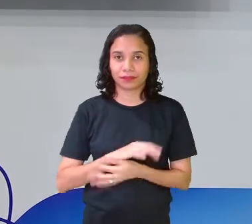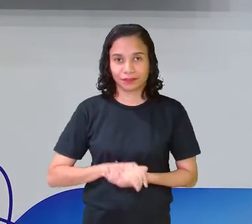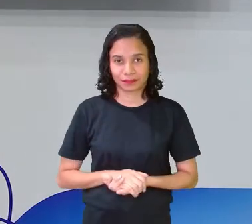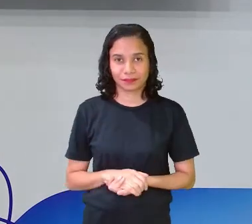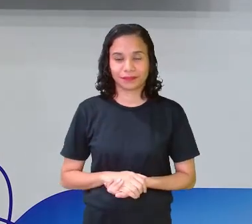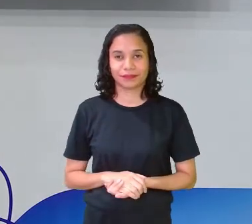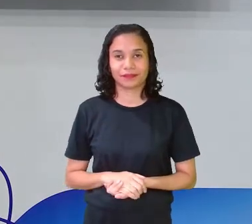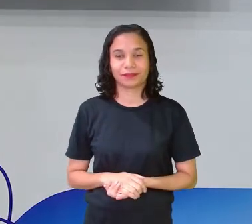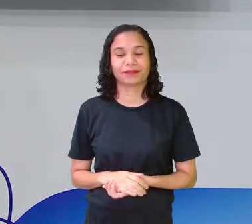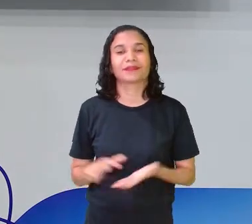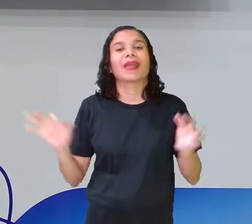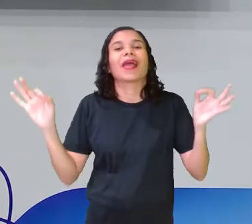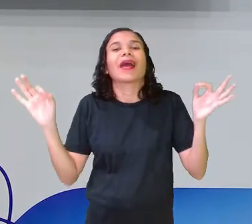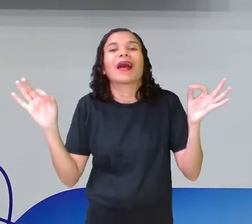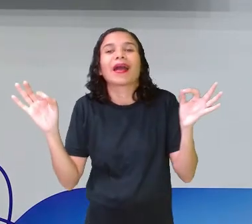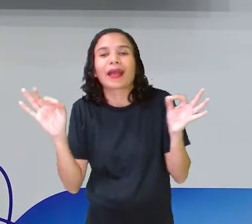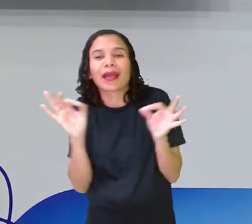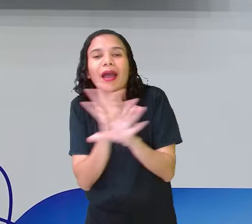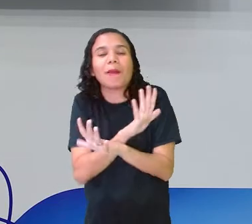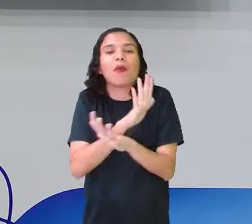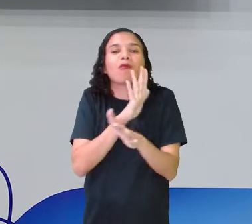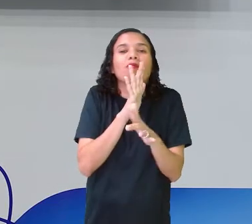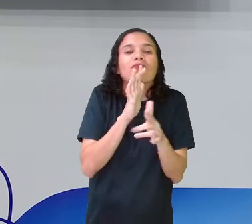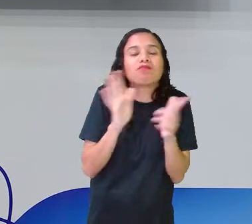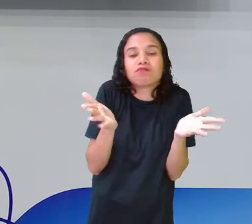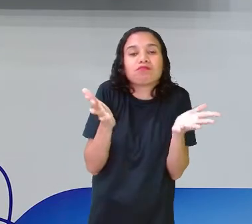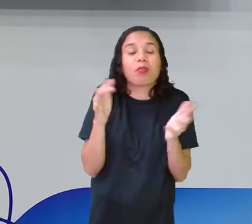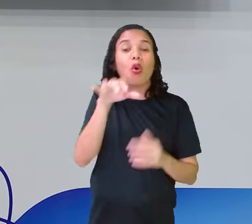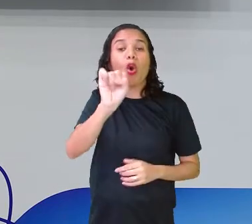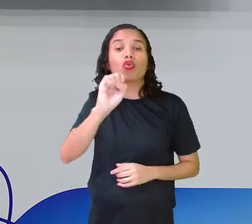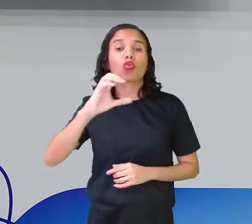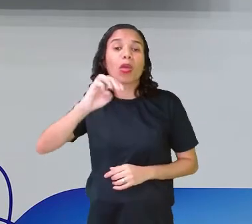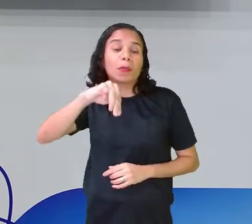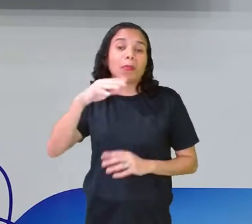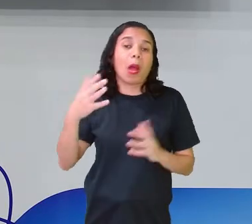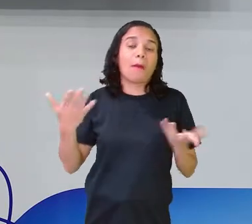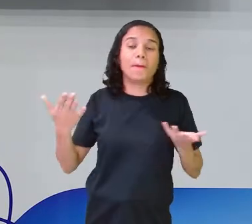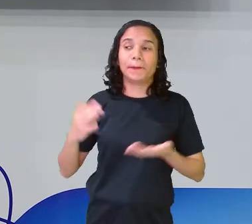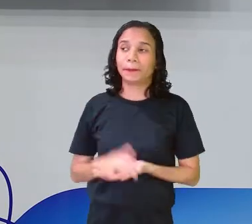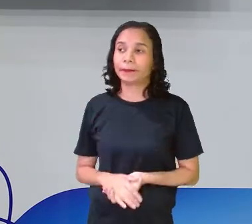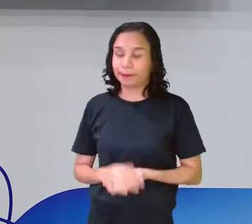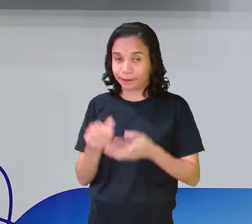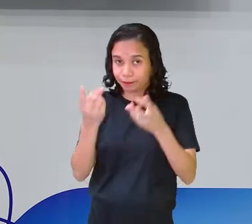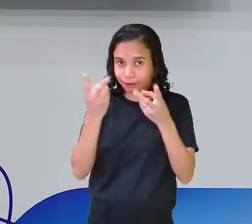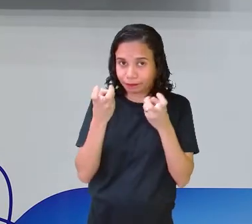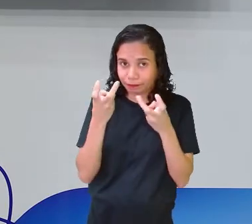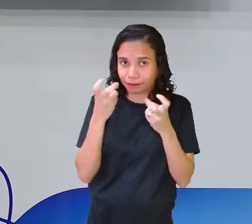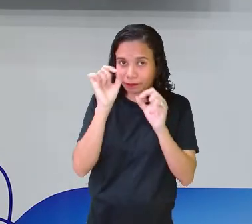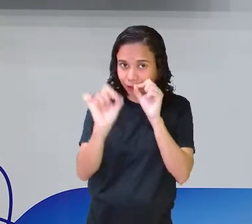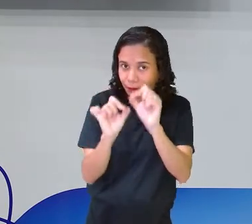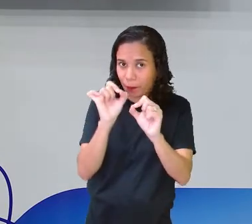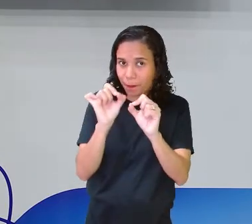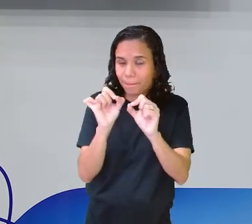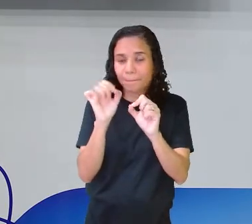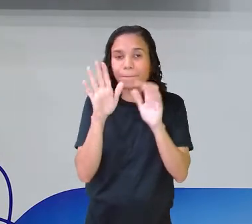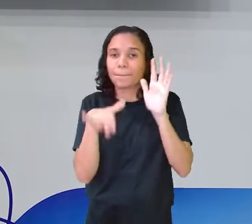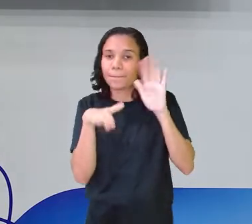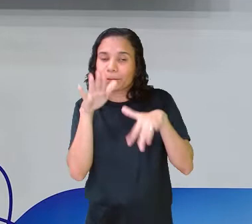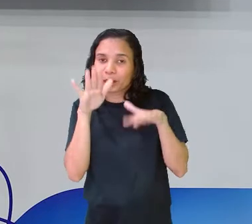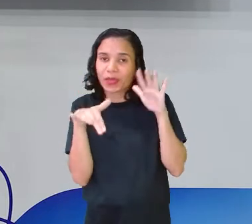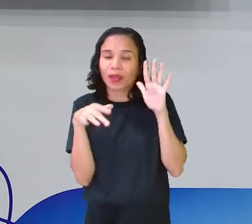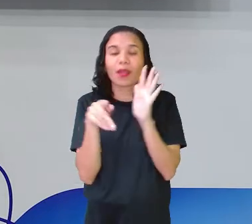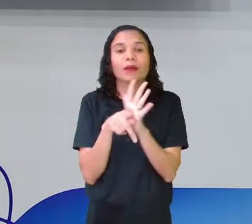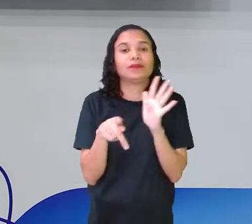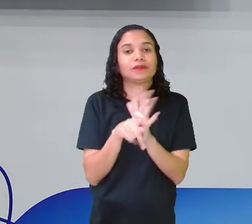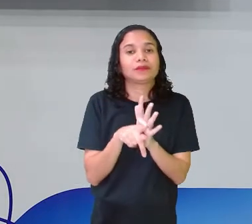história. Acabou a história. 8 centímetros. Percebe uma coisa.